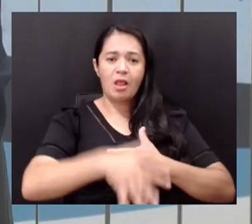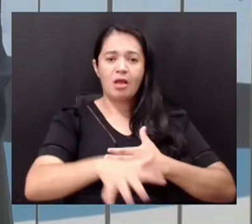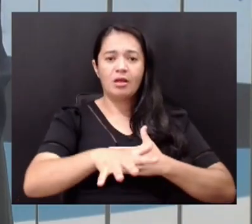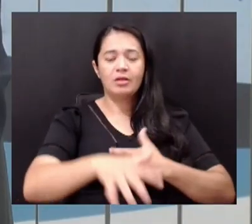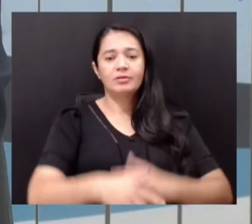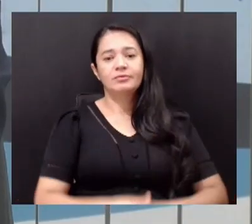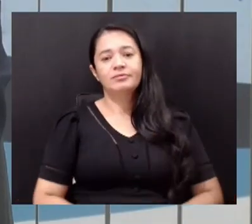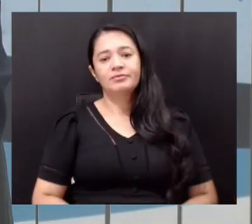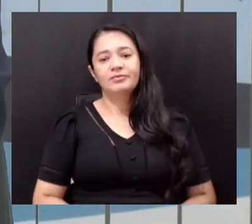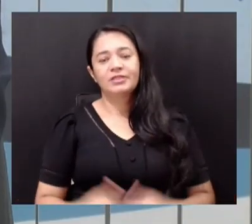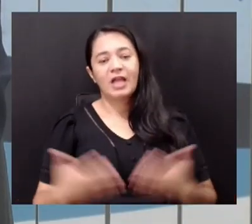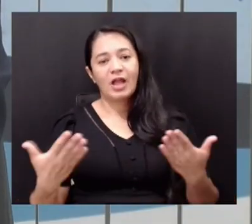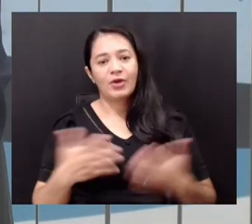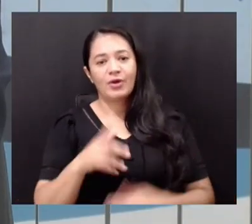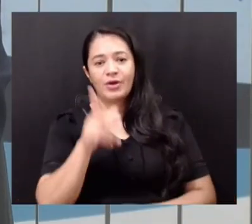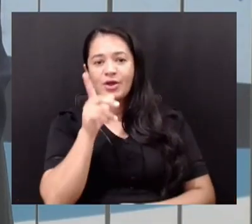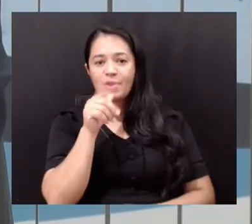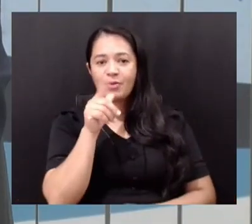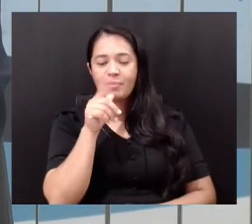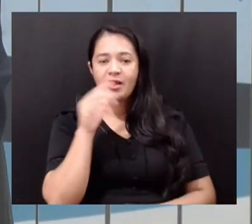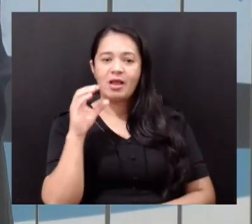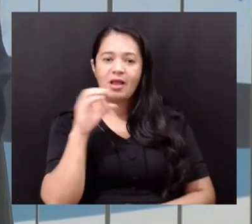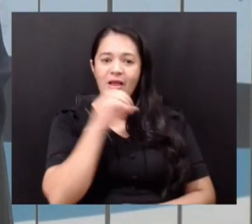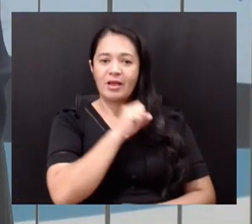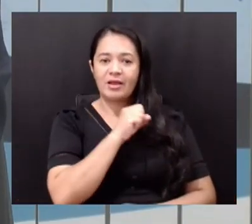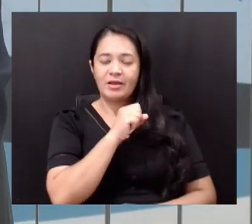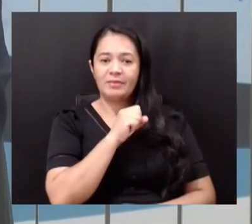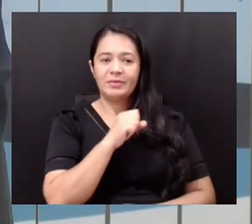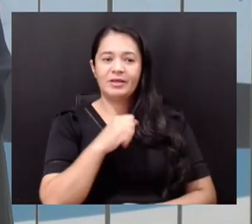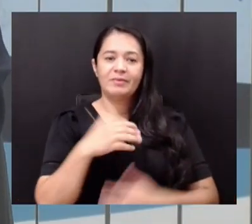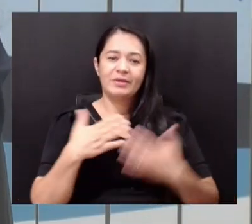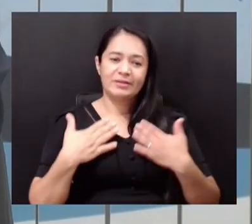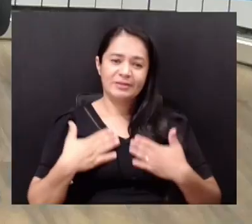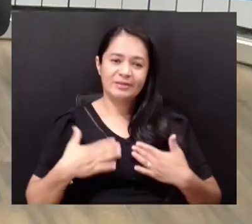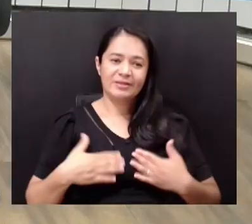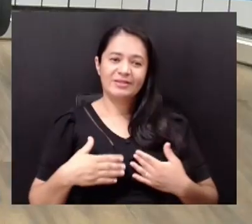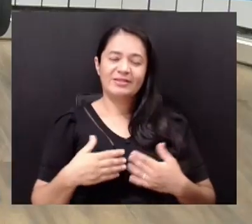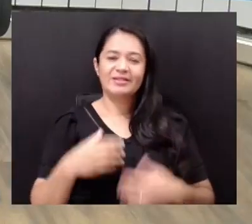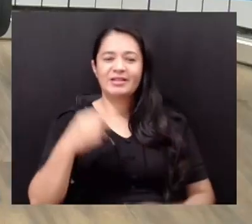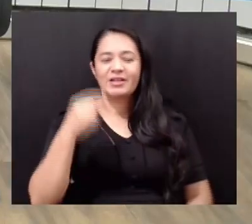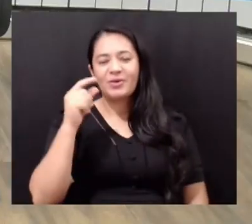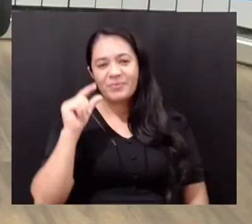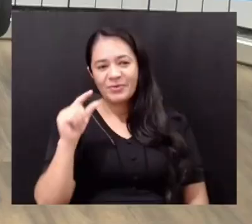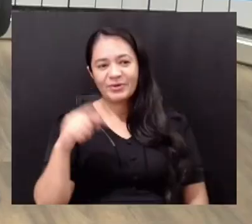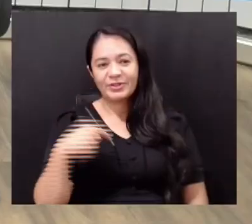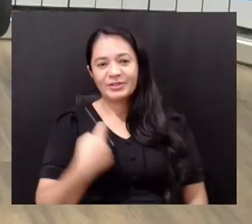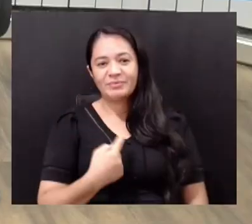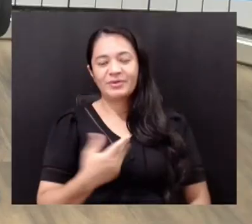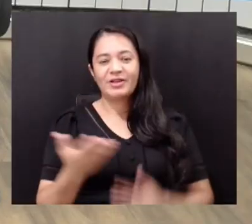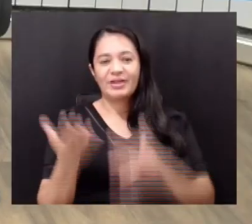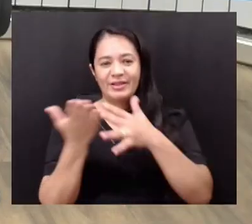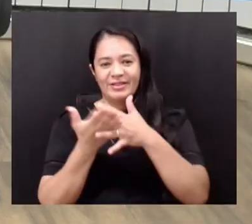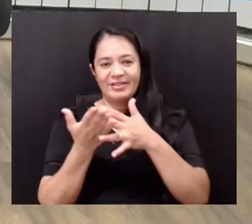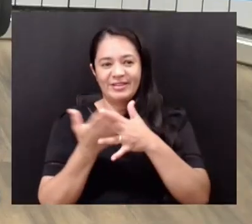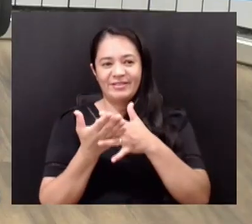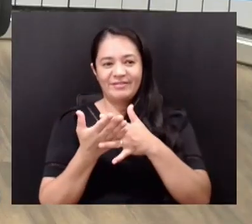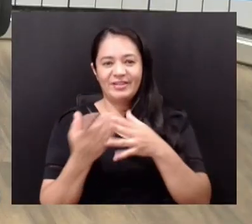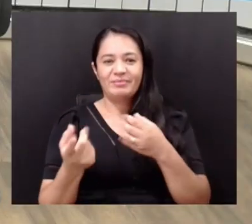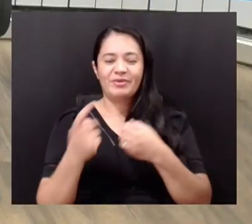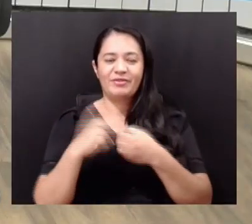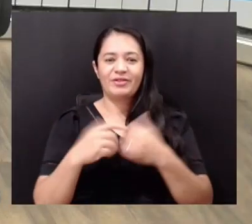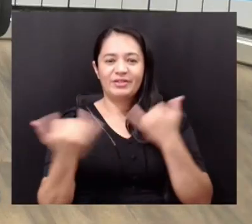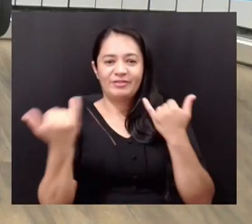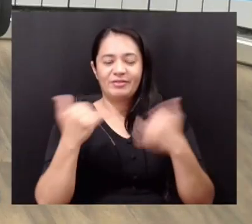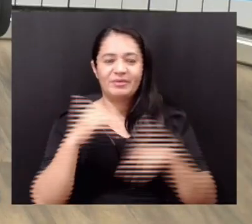água rapidinho, até para descansar um pouco a nossa mente, e a gente volta daqui a pouquinho com mais informações sobre saúde